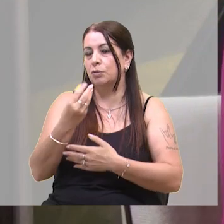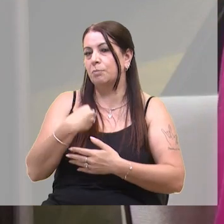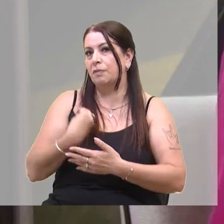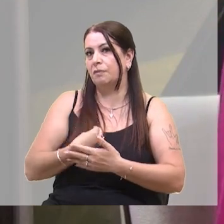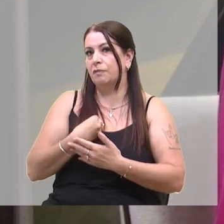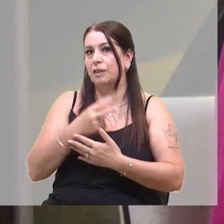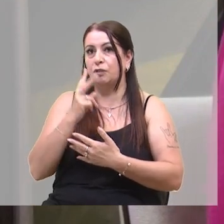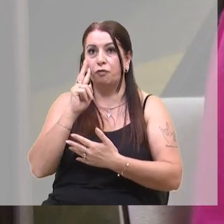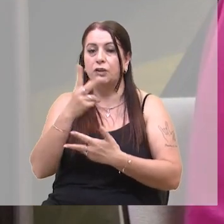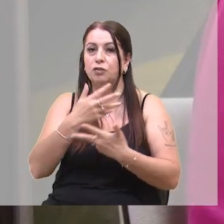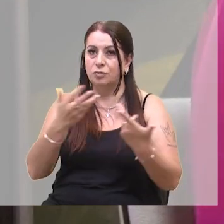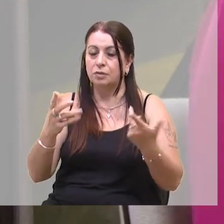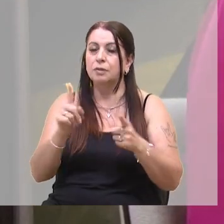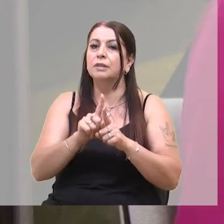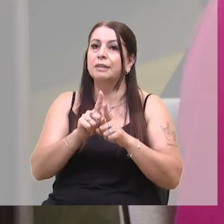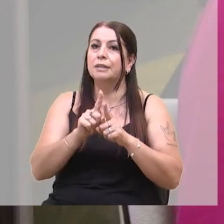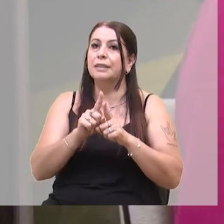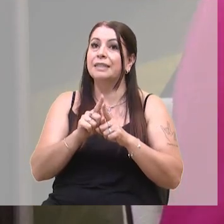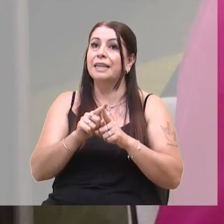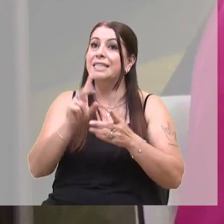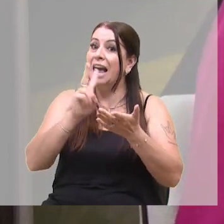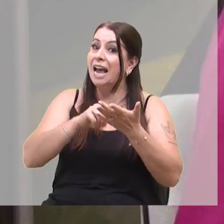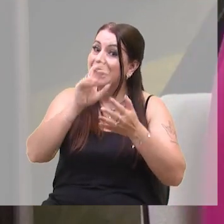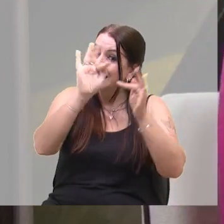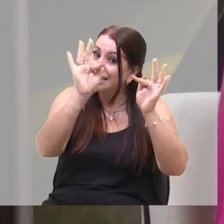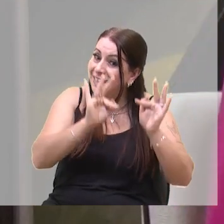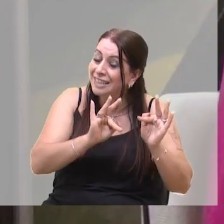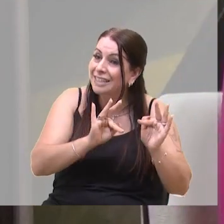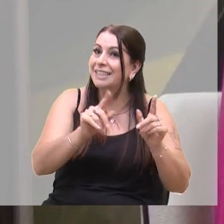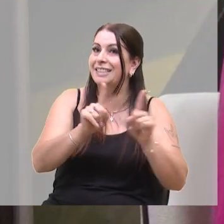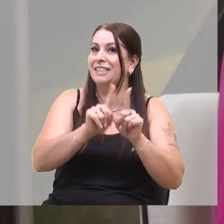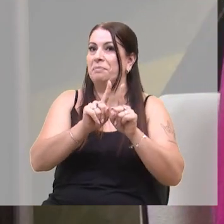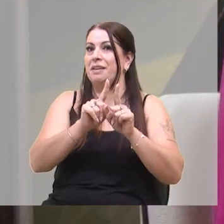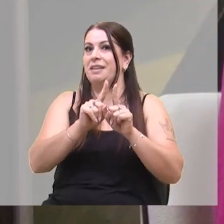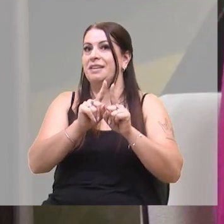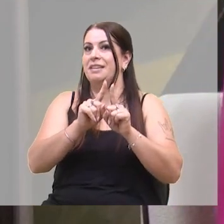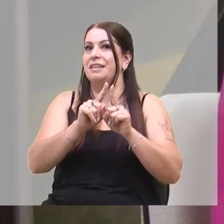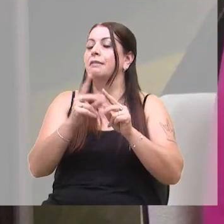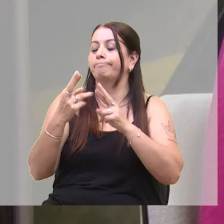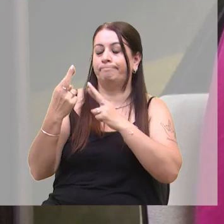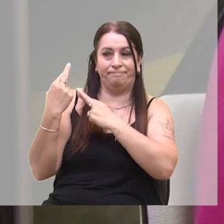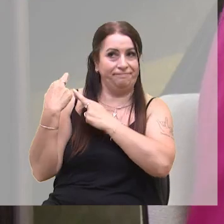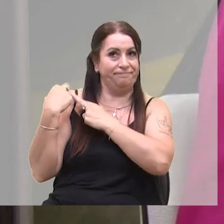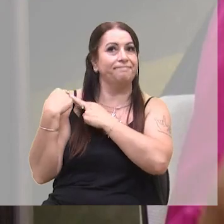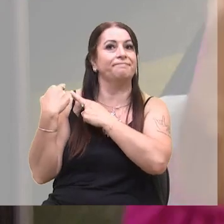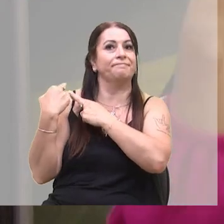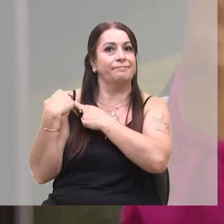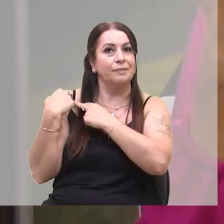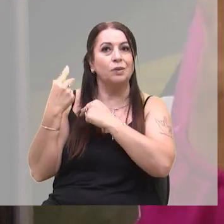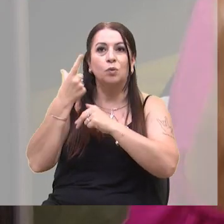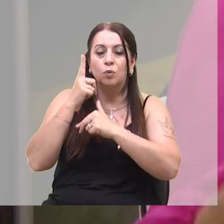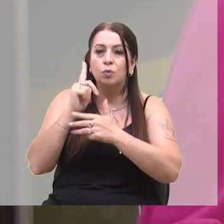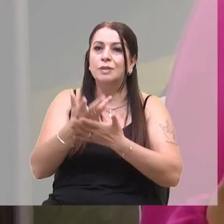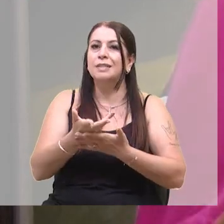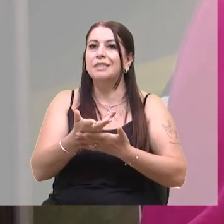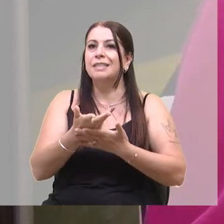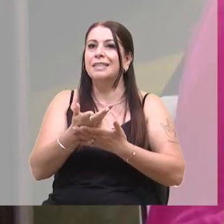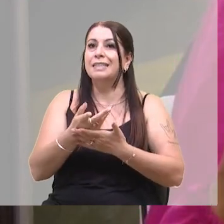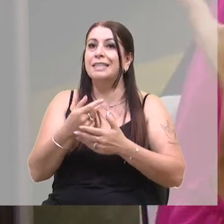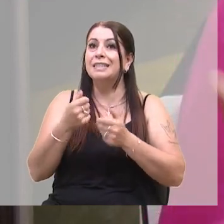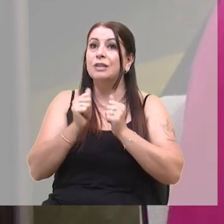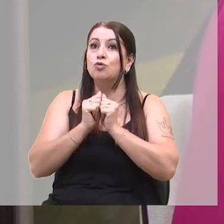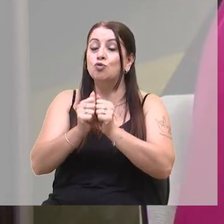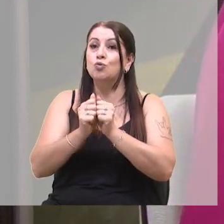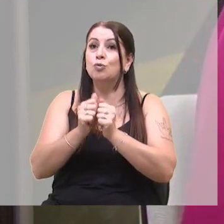fico extremamente feliz. Acho que, como sempre, tudo na minha vida eu encaro dessa forma, além dessa alegria. É também